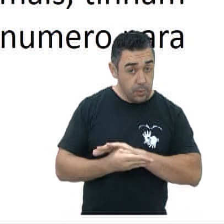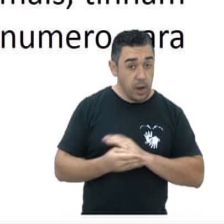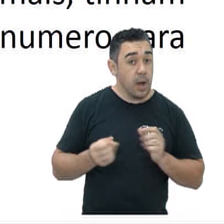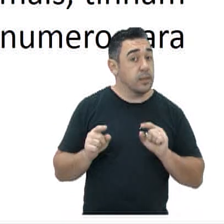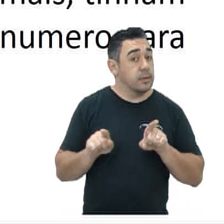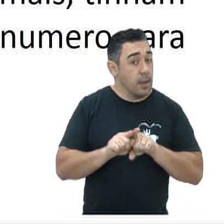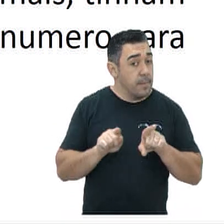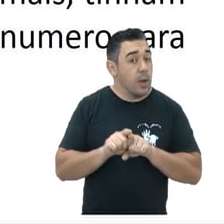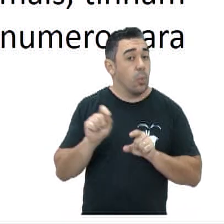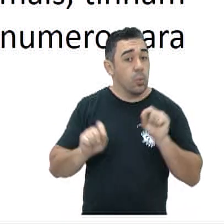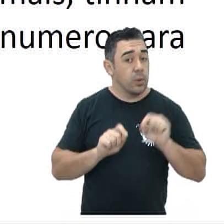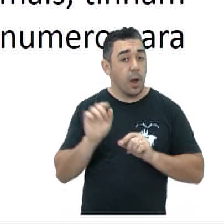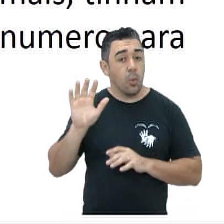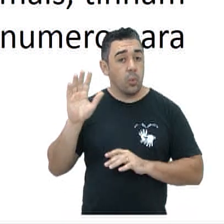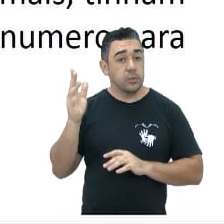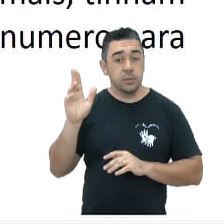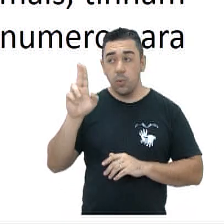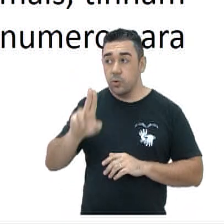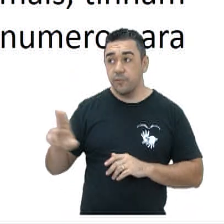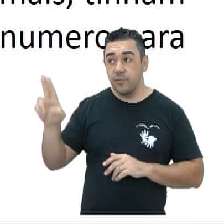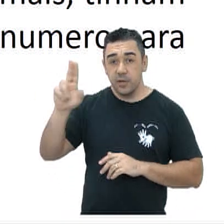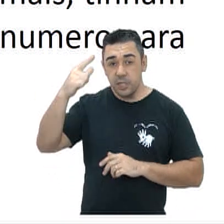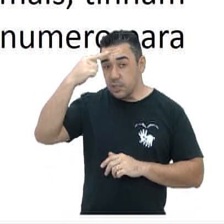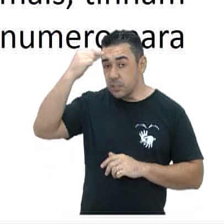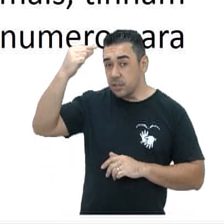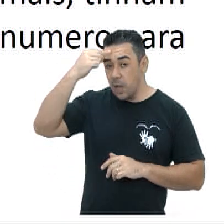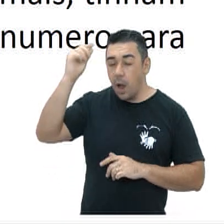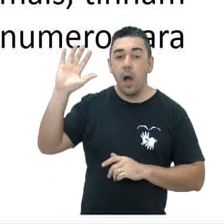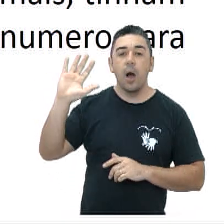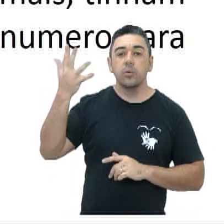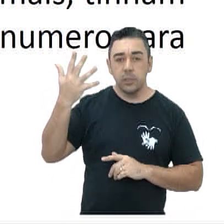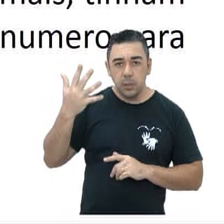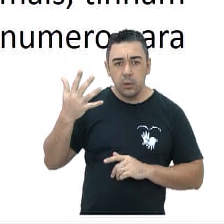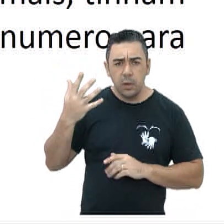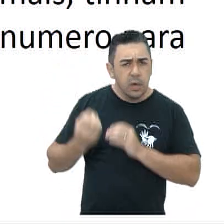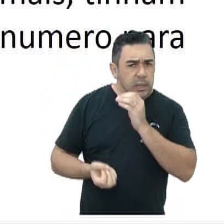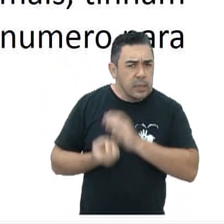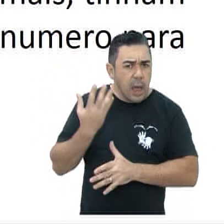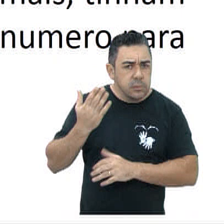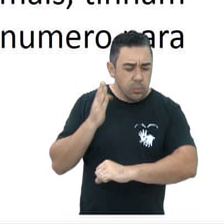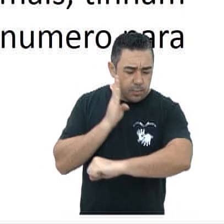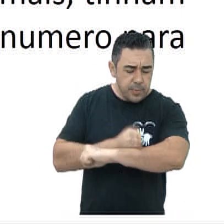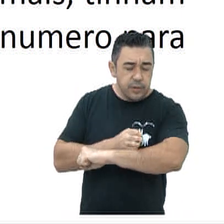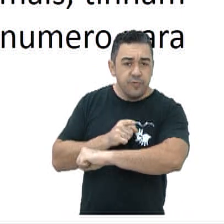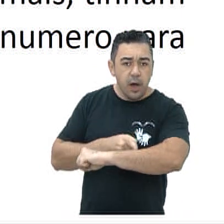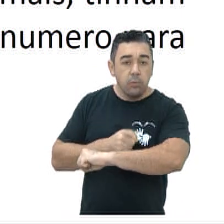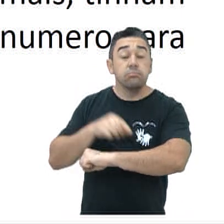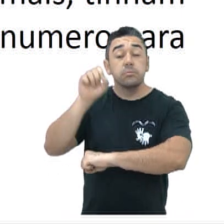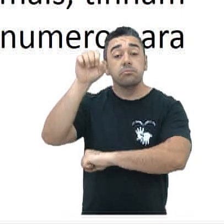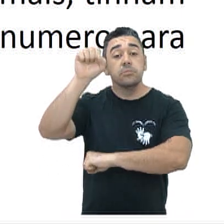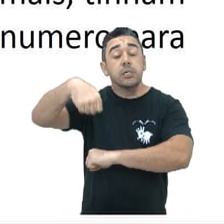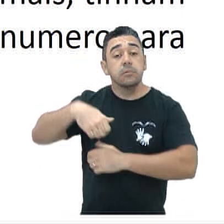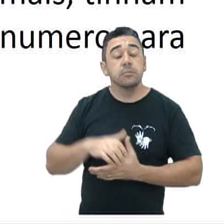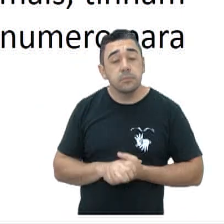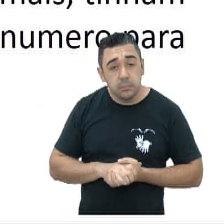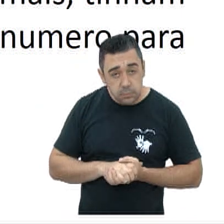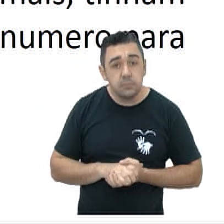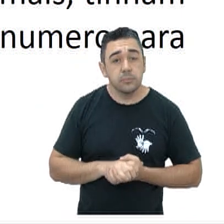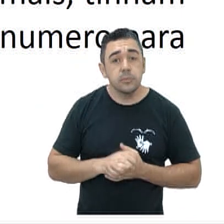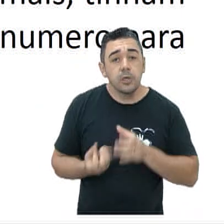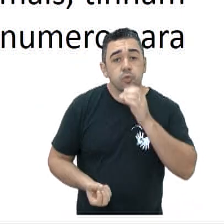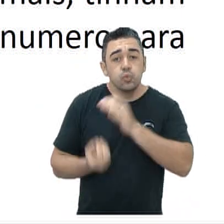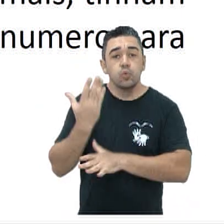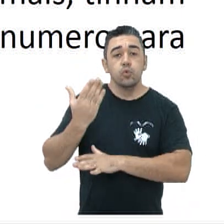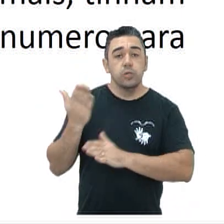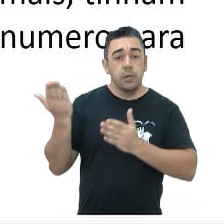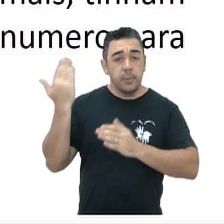das universidades, entender, né? Podemos dizer que as universidades são uma criação medieval? Sim, né? A universidade surge